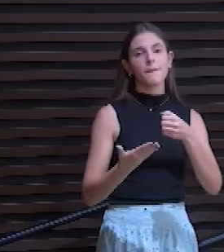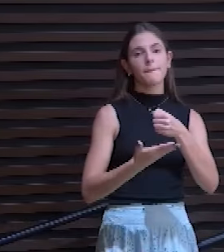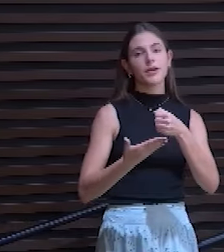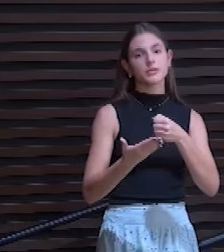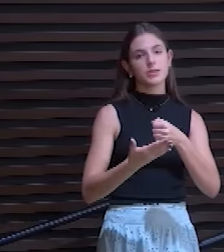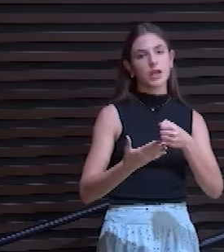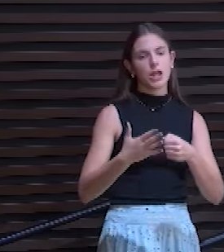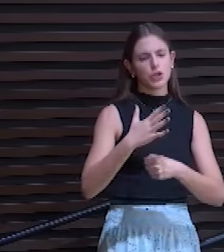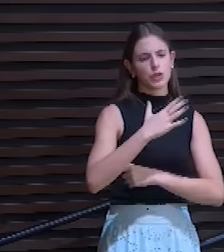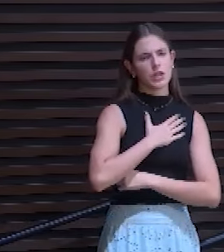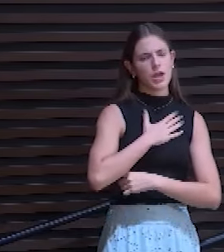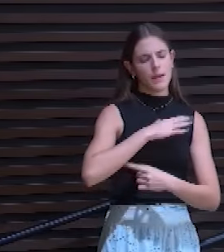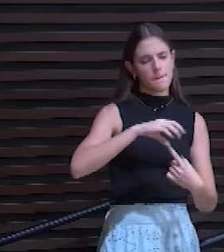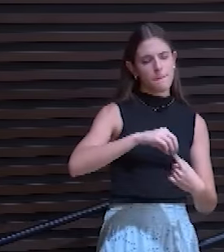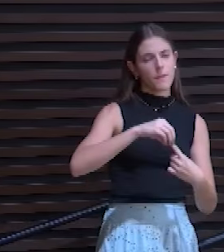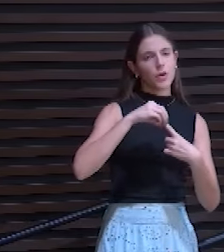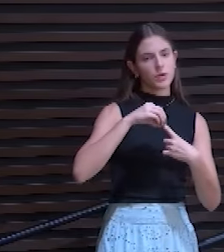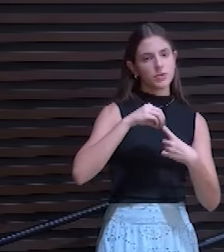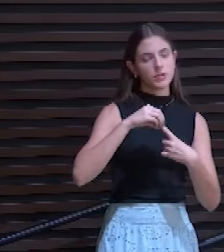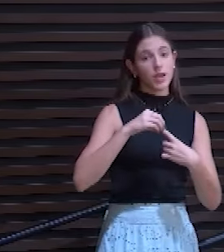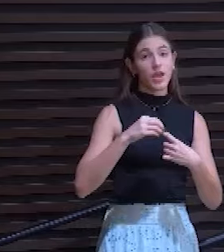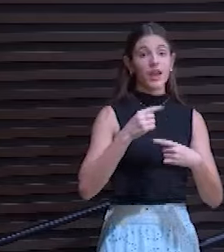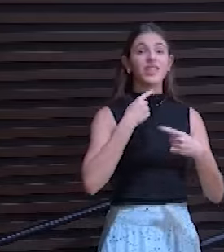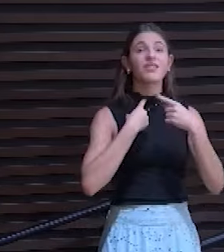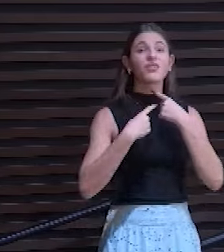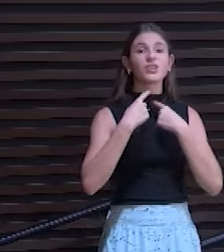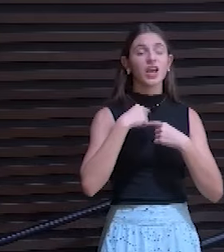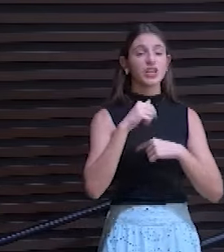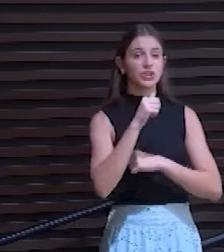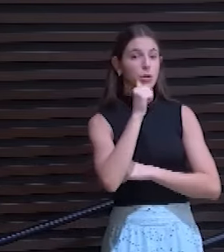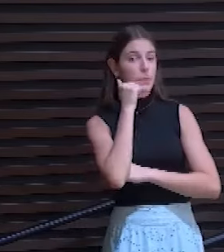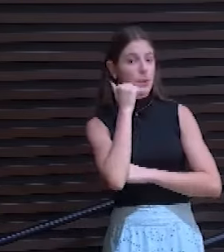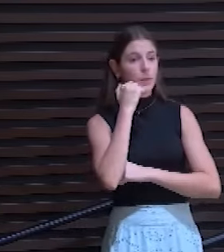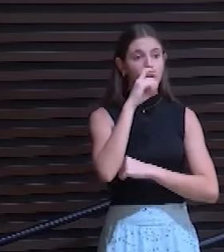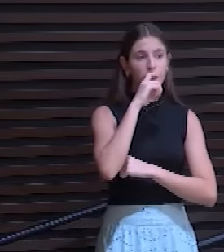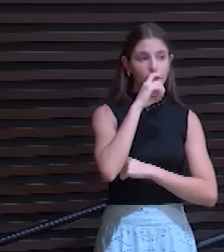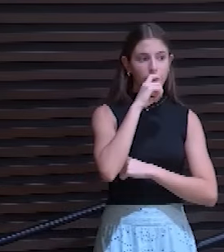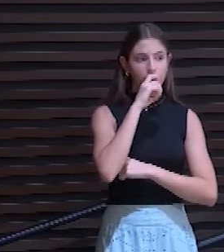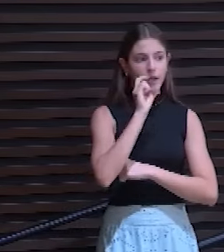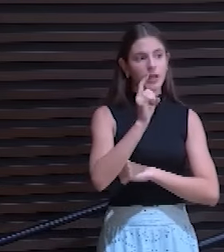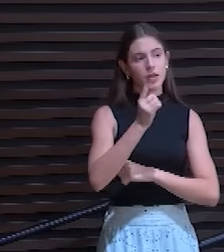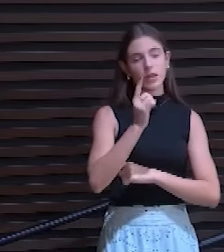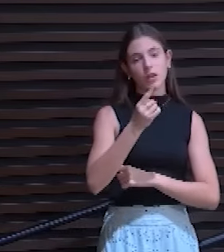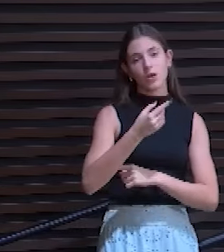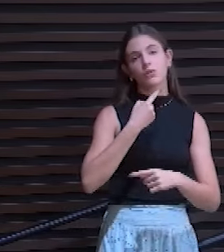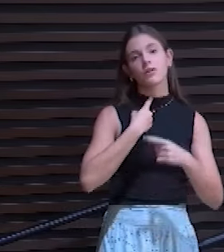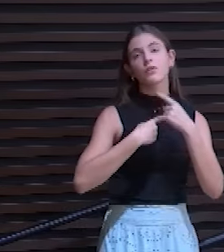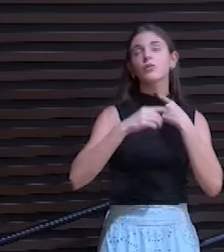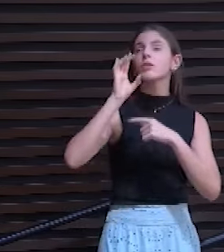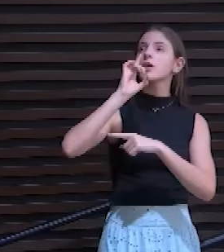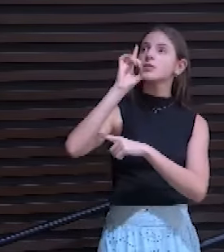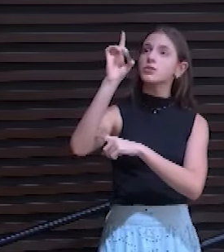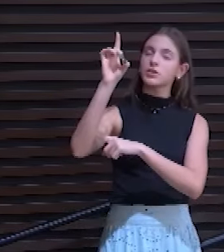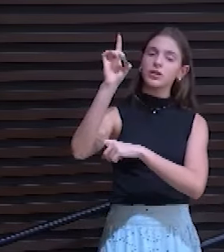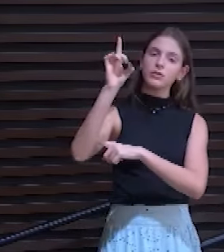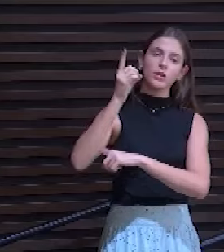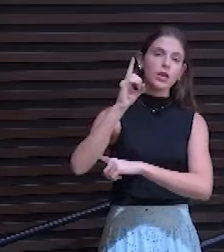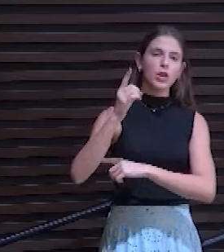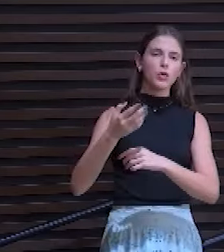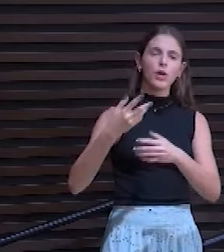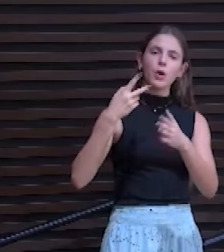pais desejam para os seus filhos e dos seus filhos. E não aquilo que Deus deseja, aquilo que Deus, os propósitos de Deus para a